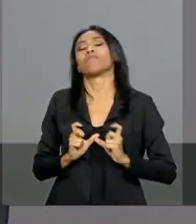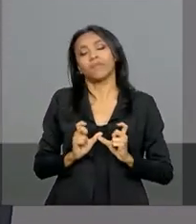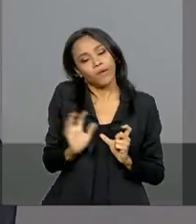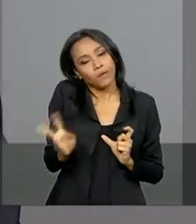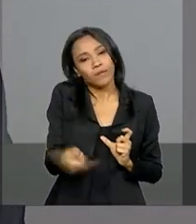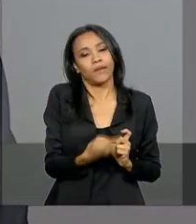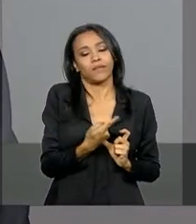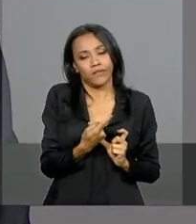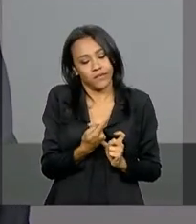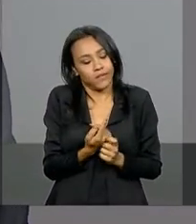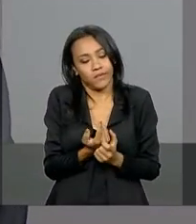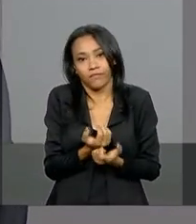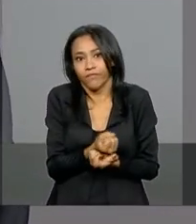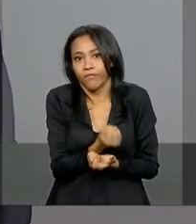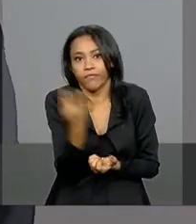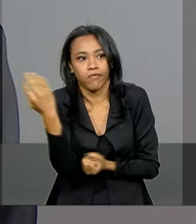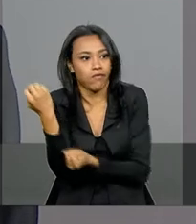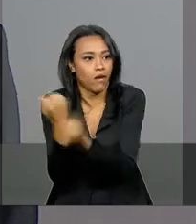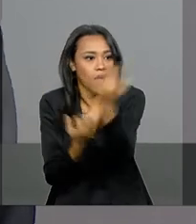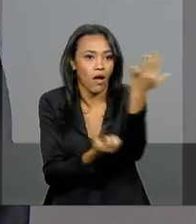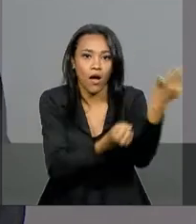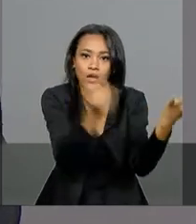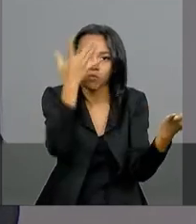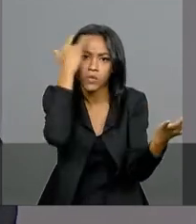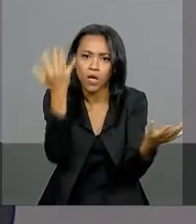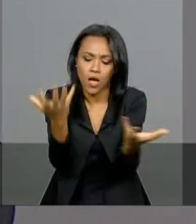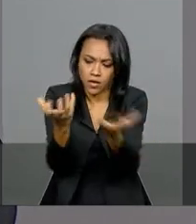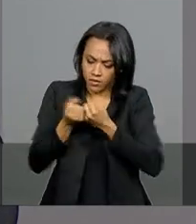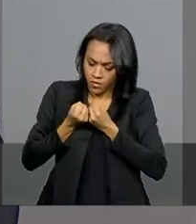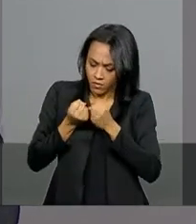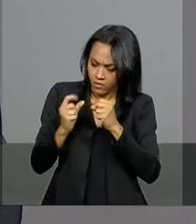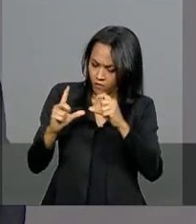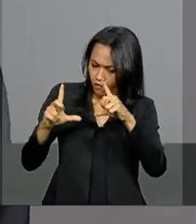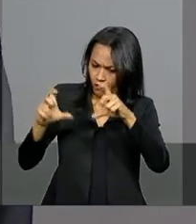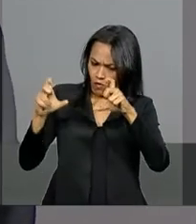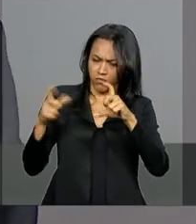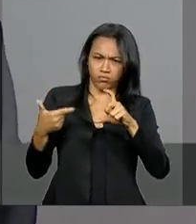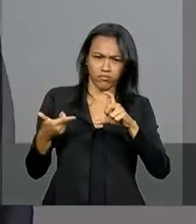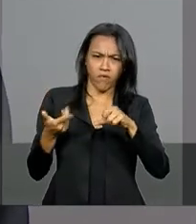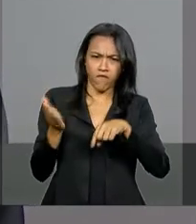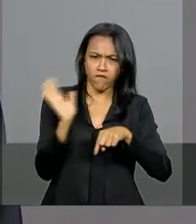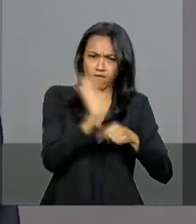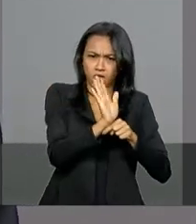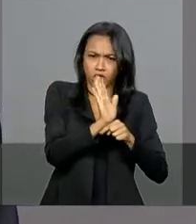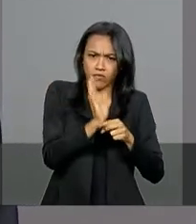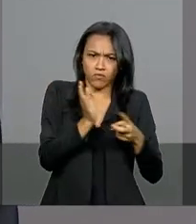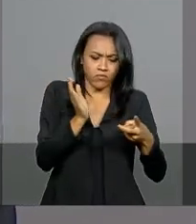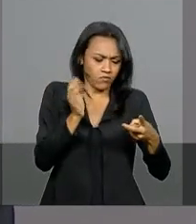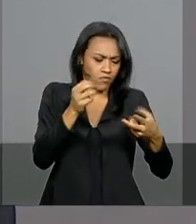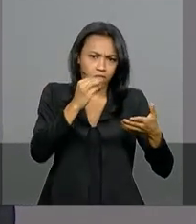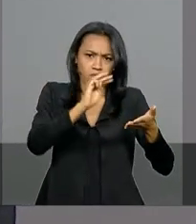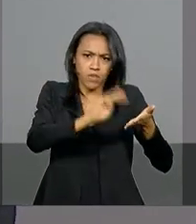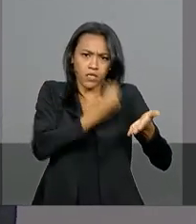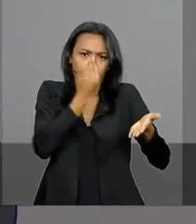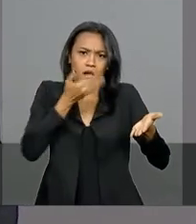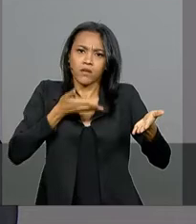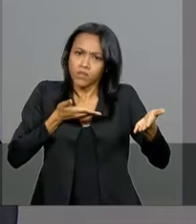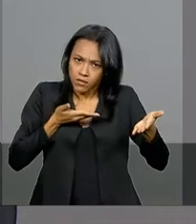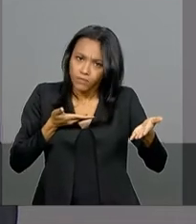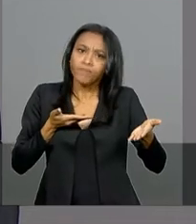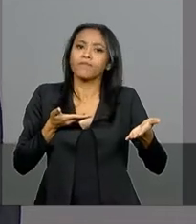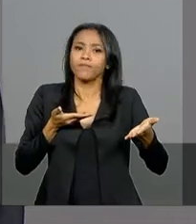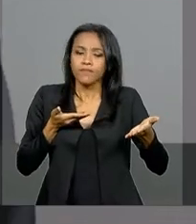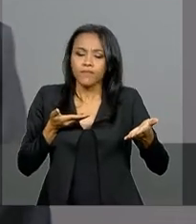milhões de pessoas recebem uma fotografia um vídeo uma mensagem que